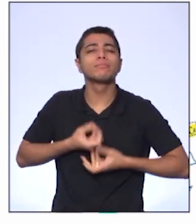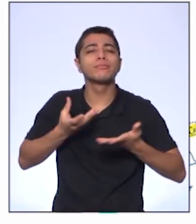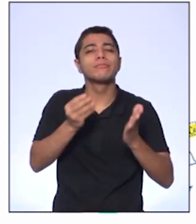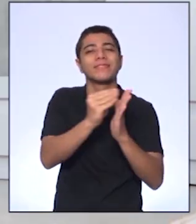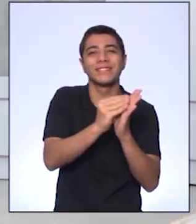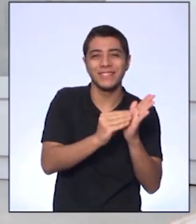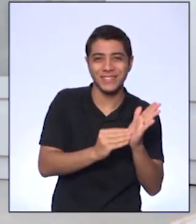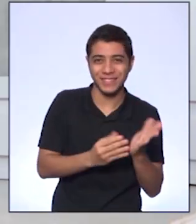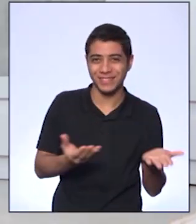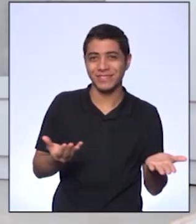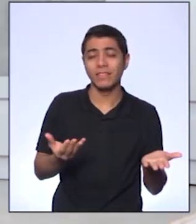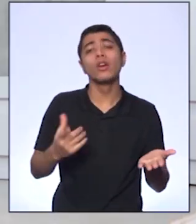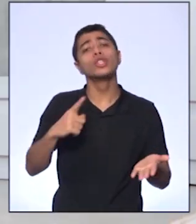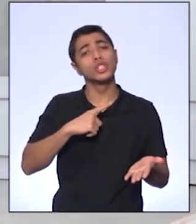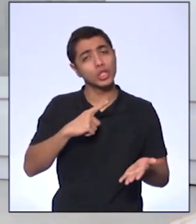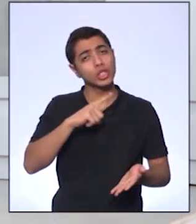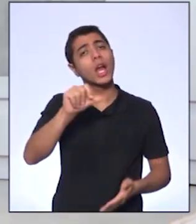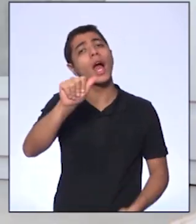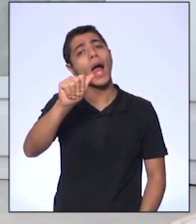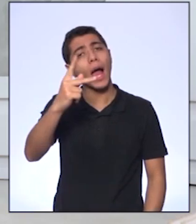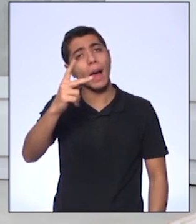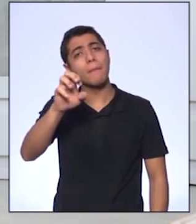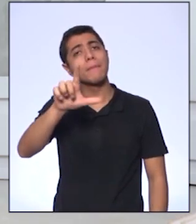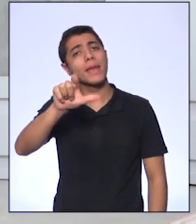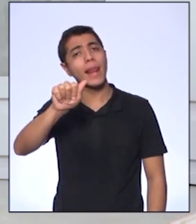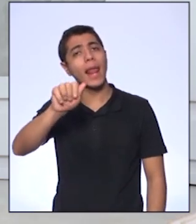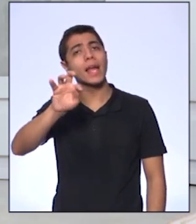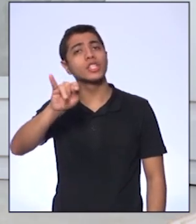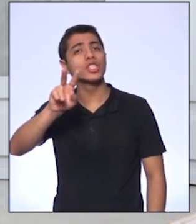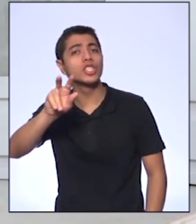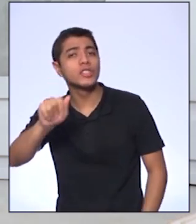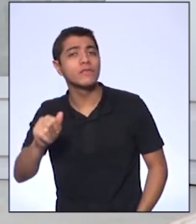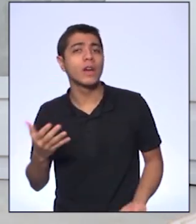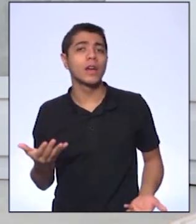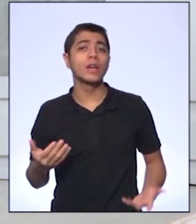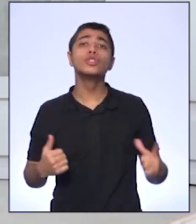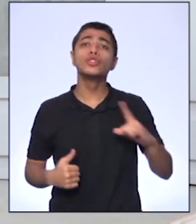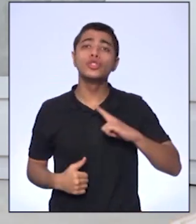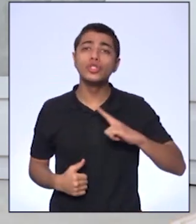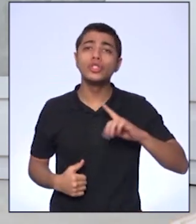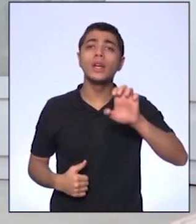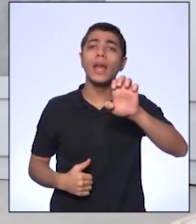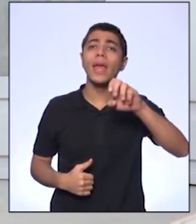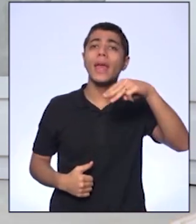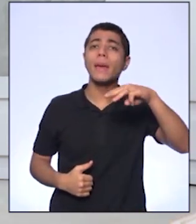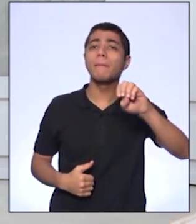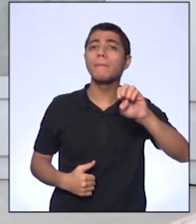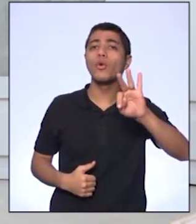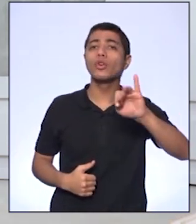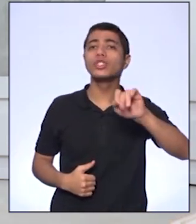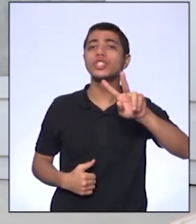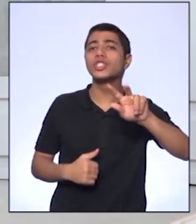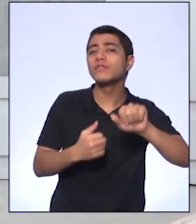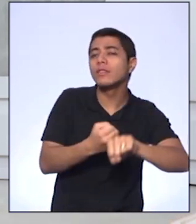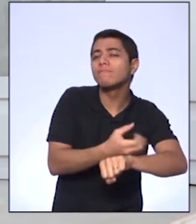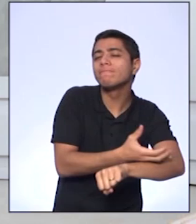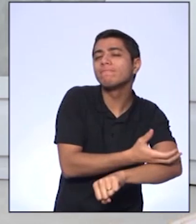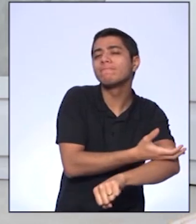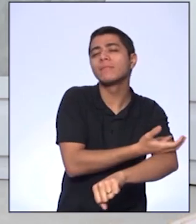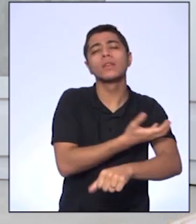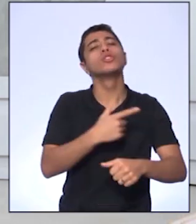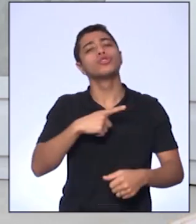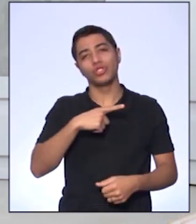parte emotiva, então isso é comum acontecer. Mas geralmente eles fazem cortes, e eu vou te mostrar uns cortes. Então vamos lá,